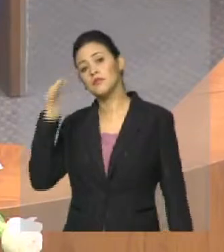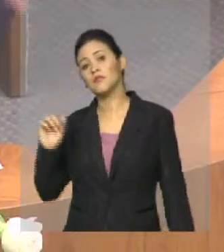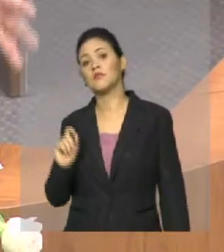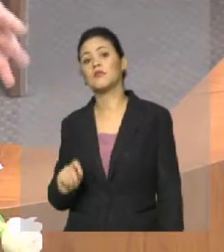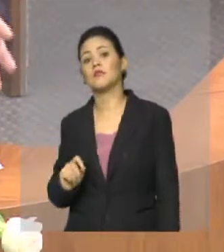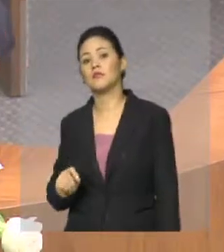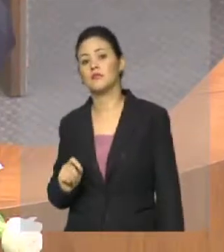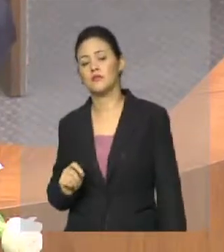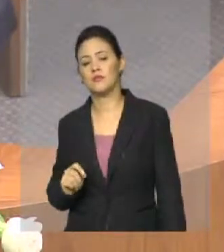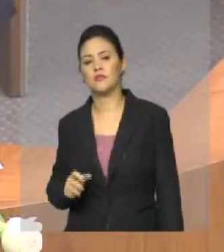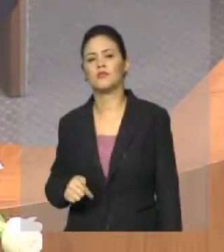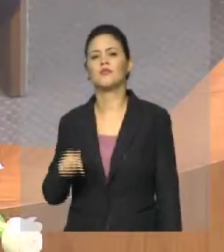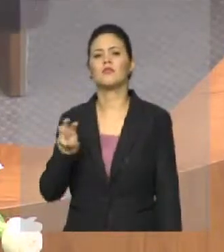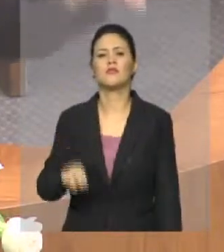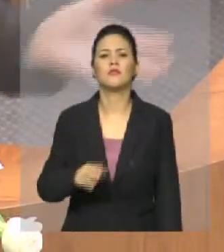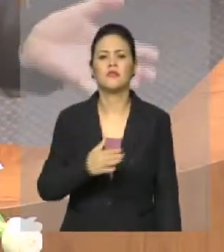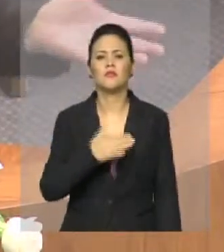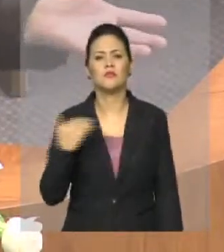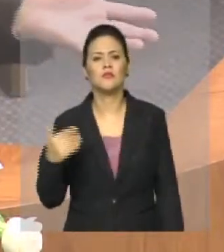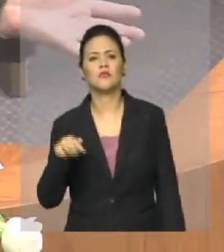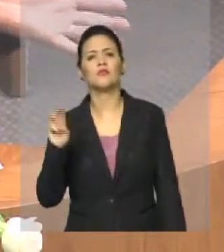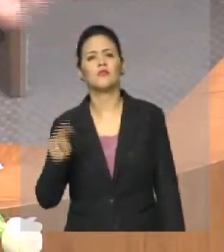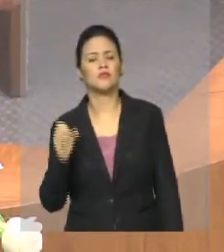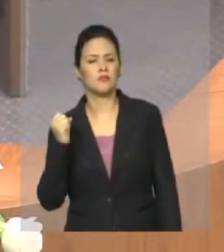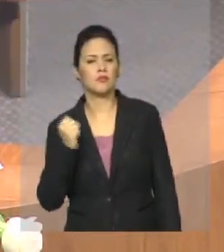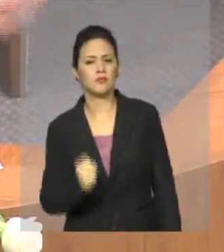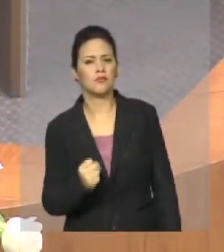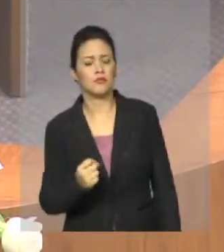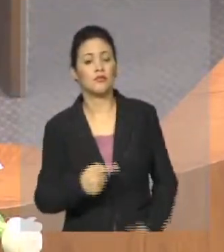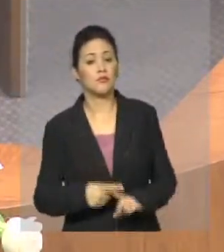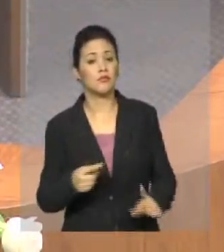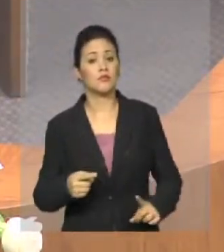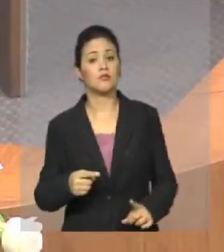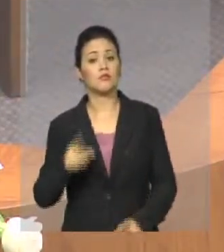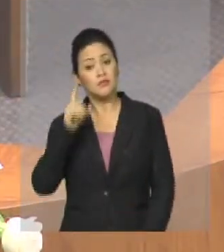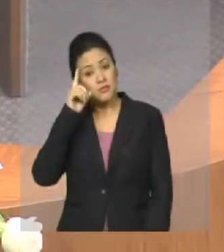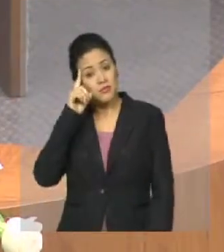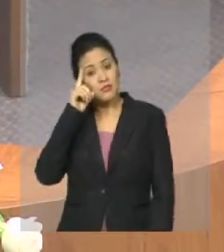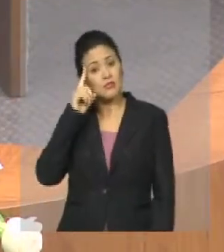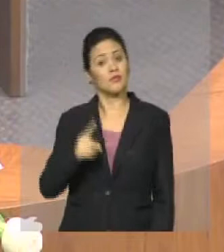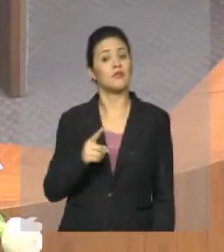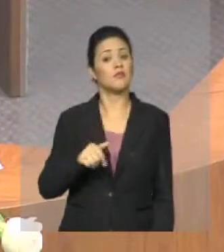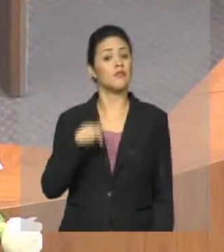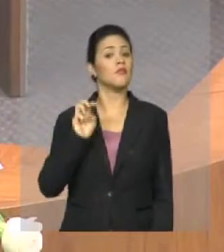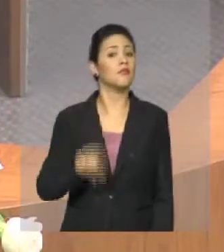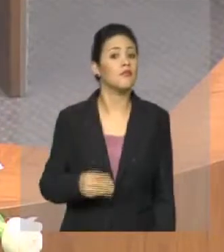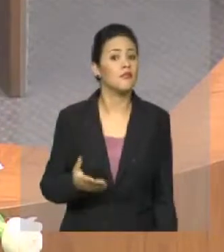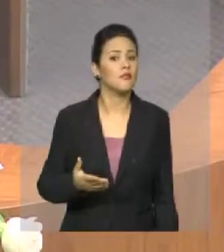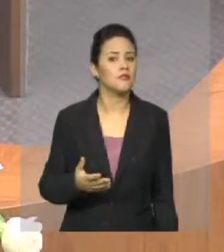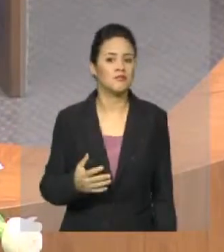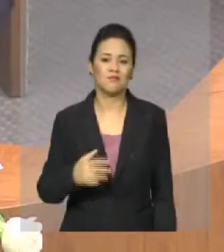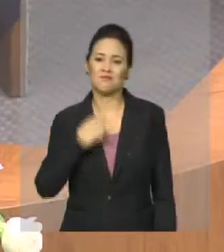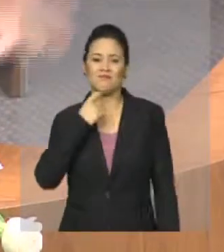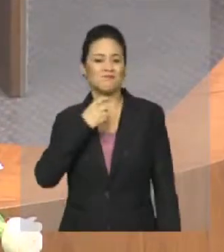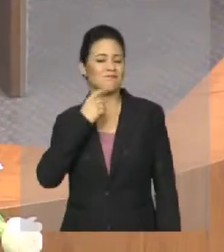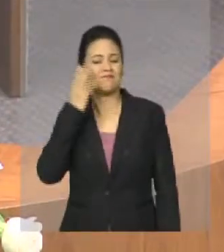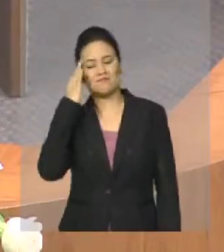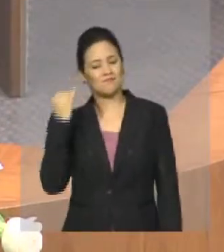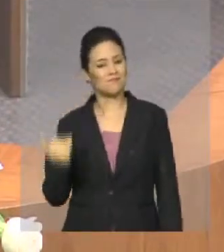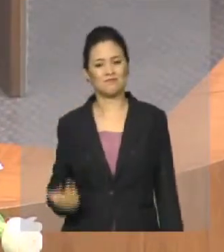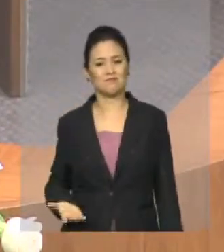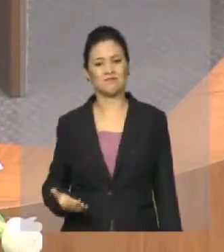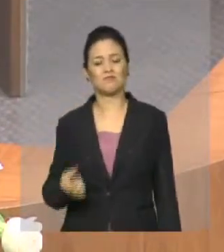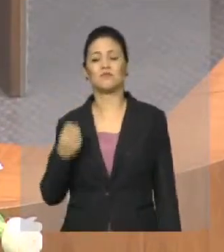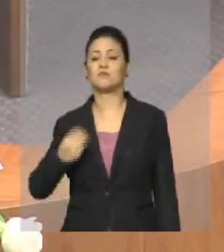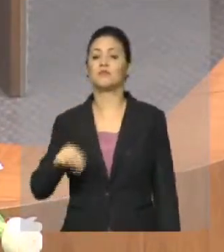e quem matou. Mas quem mandou, há um ponto de interrogação. Então, os maranhenses precisam